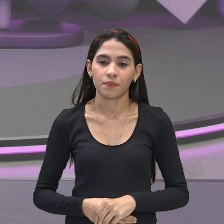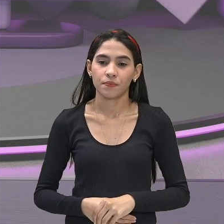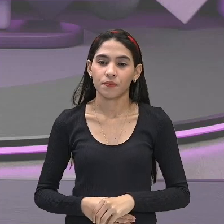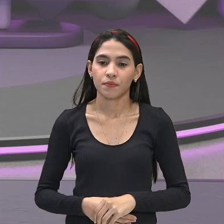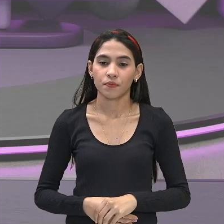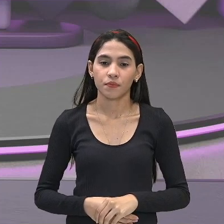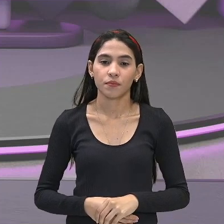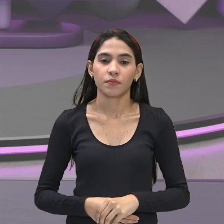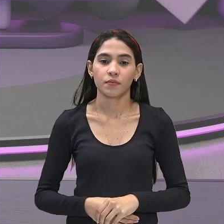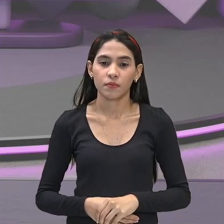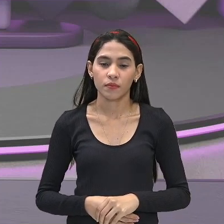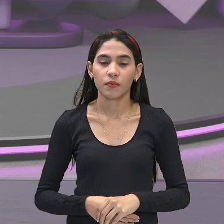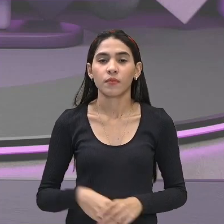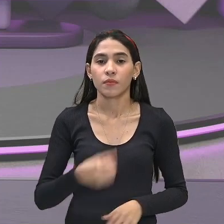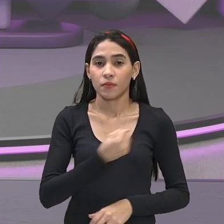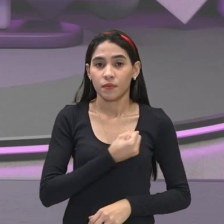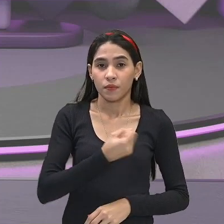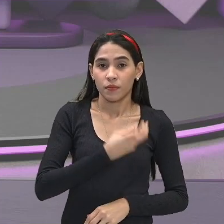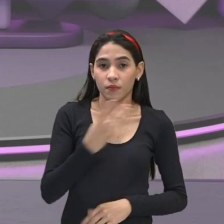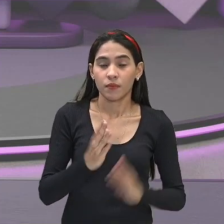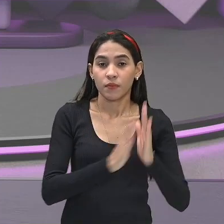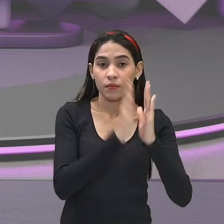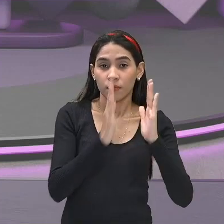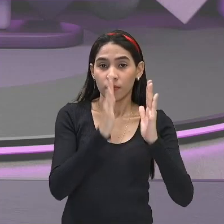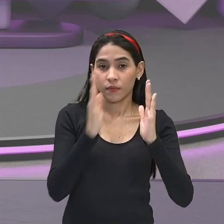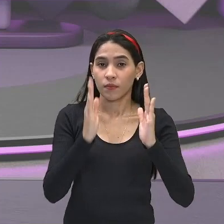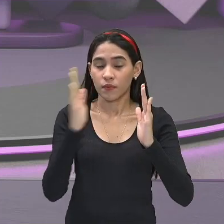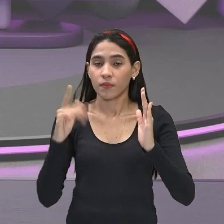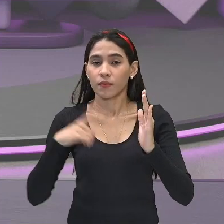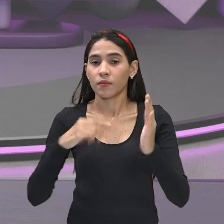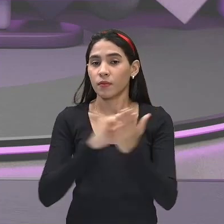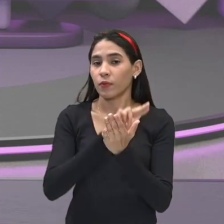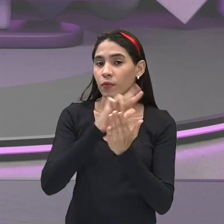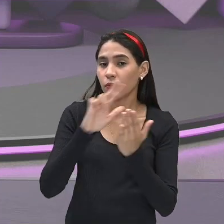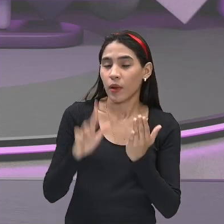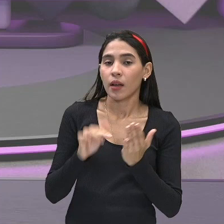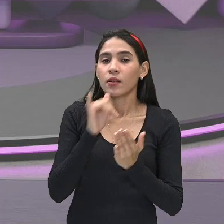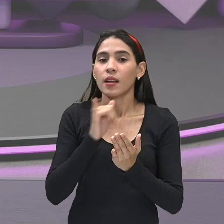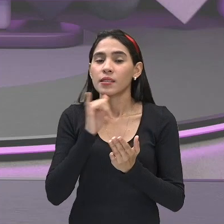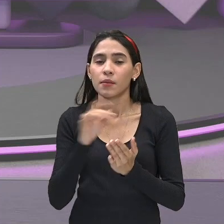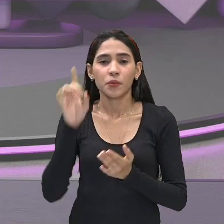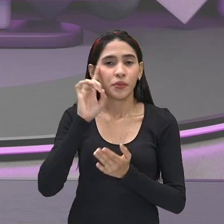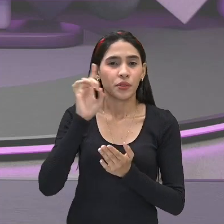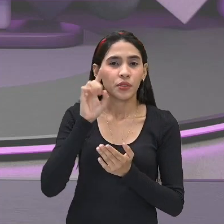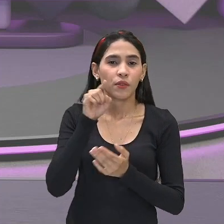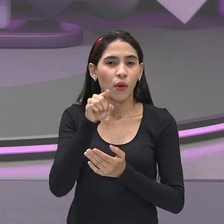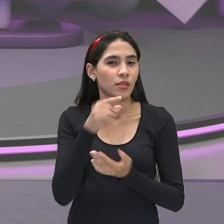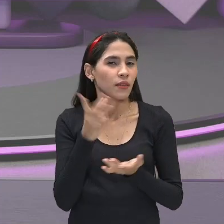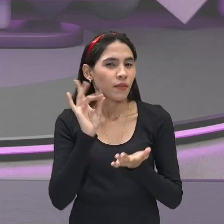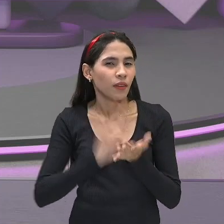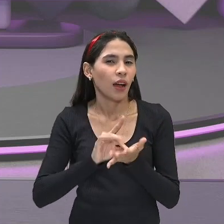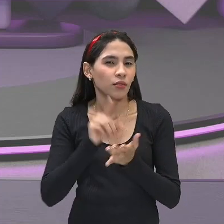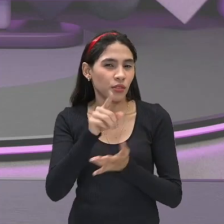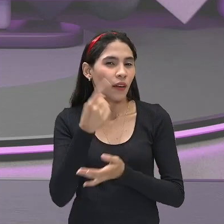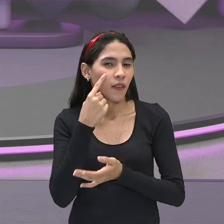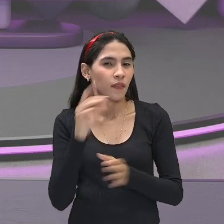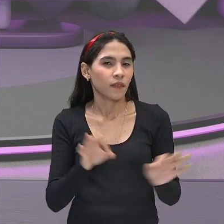essas sequências numéricas, nós temos vários exemplos no nosso dia a dia. Você certamente já viu